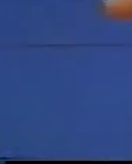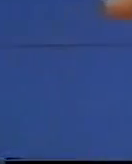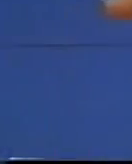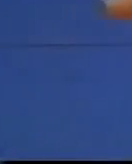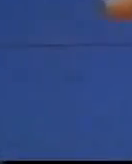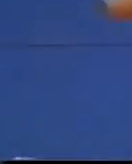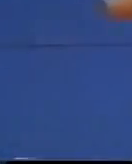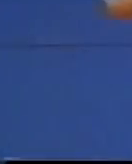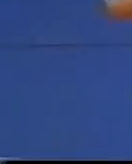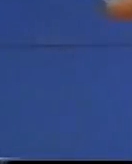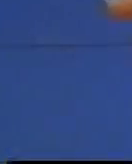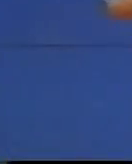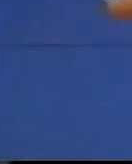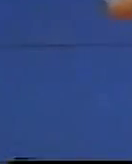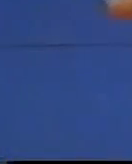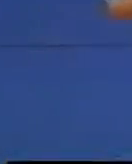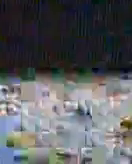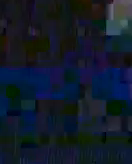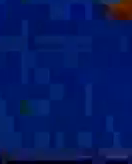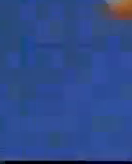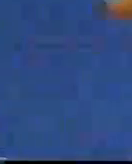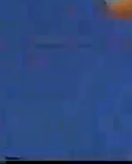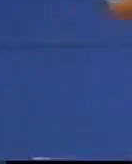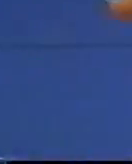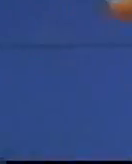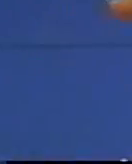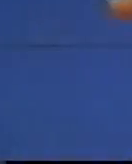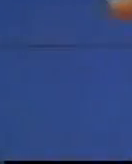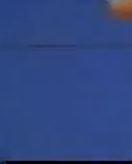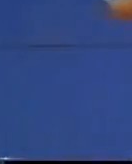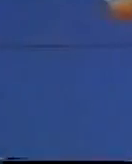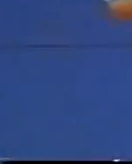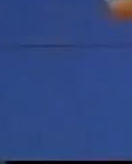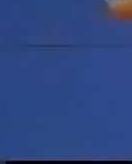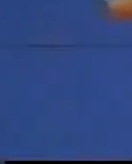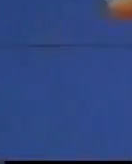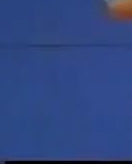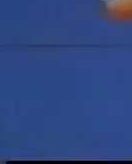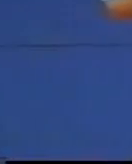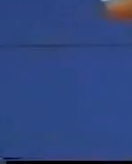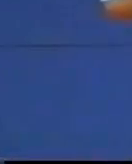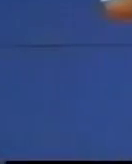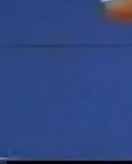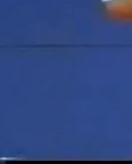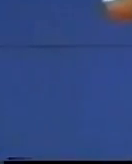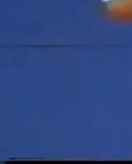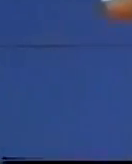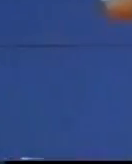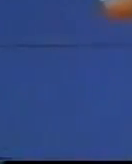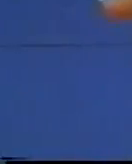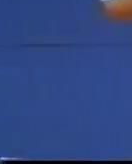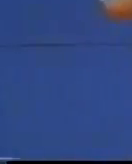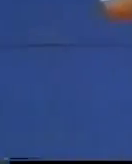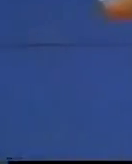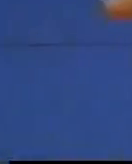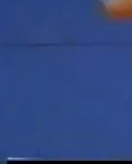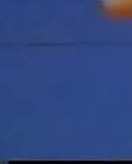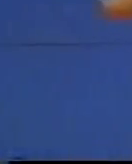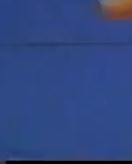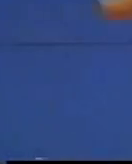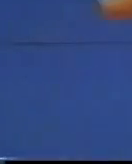essas palestras apenas em cassete naquele tempo, que ele percebeu que o Senhor o queria